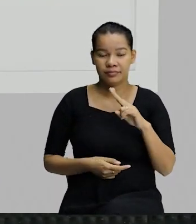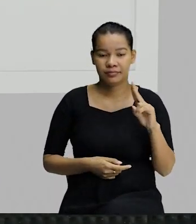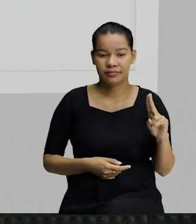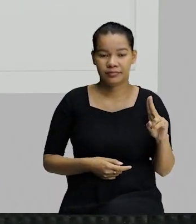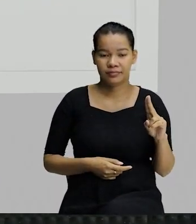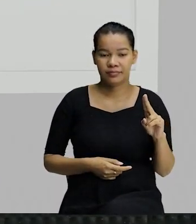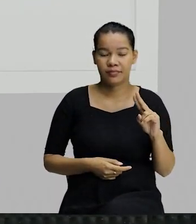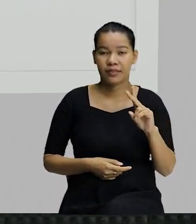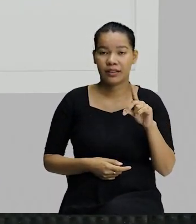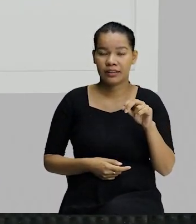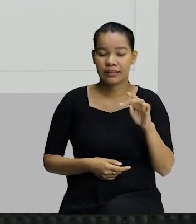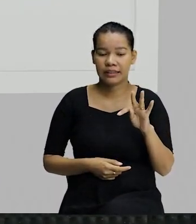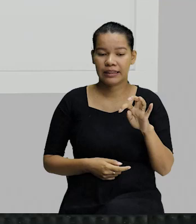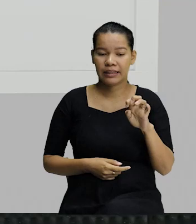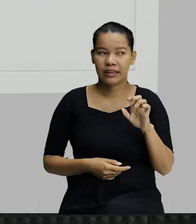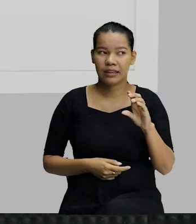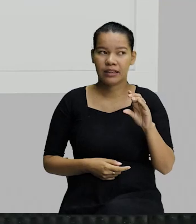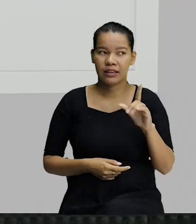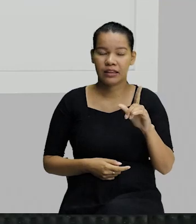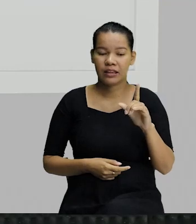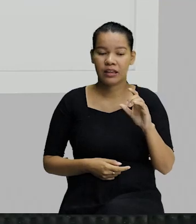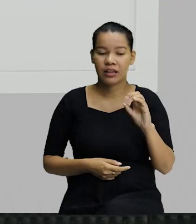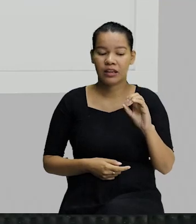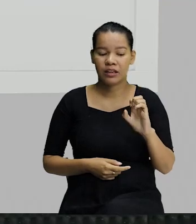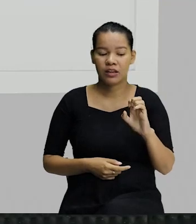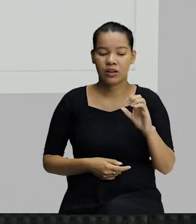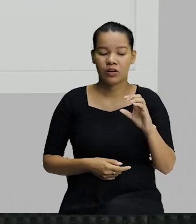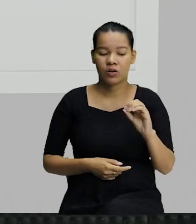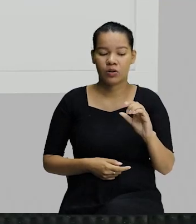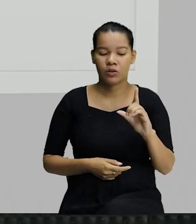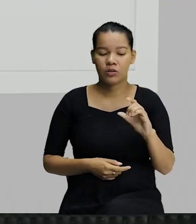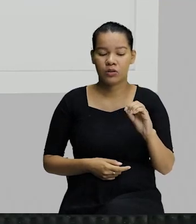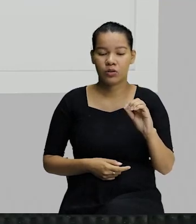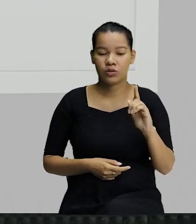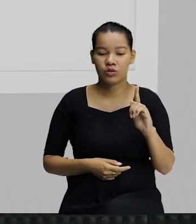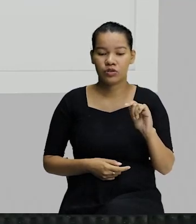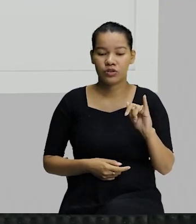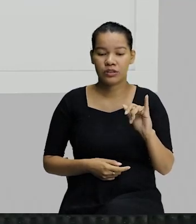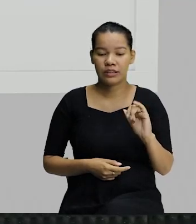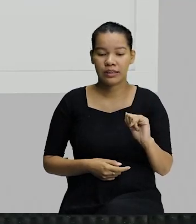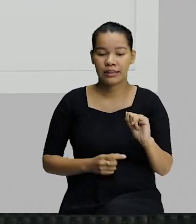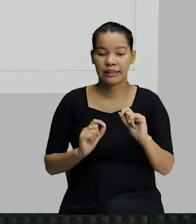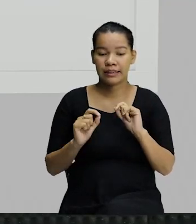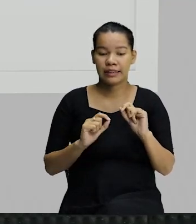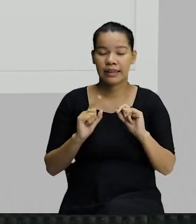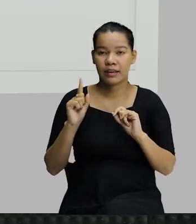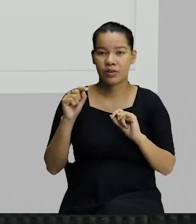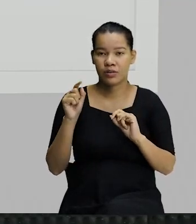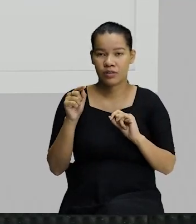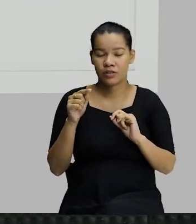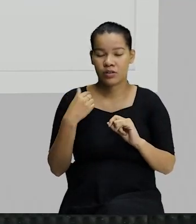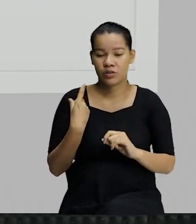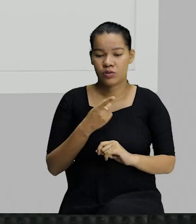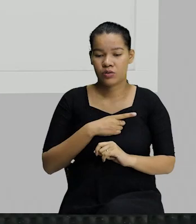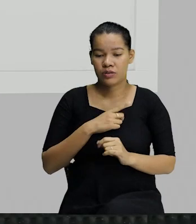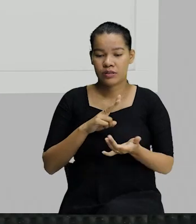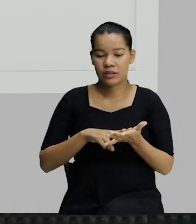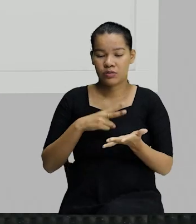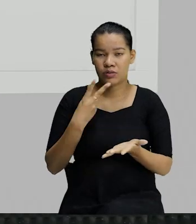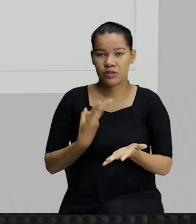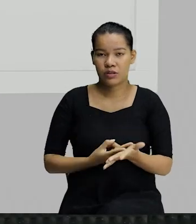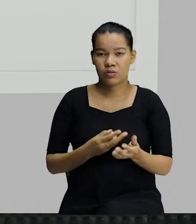é teleologia. Olha aqui, ó, teleologia. Que é o que nós chamamos, nós traduzimos